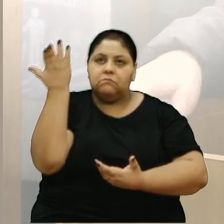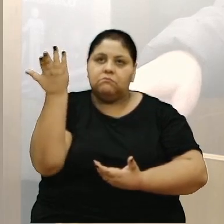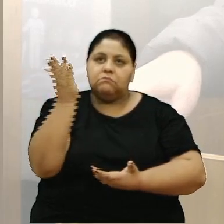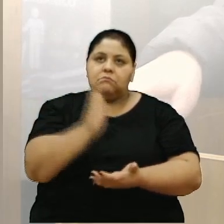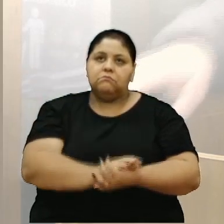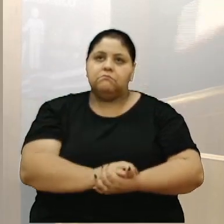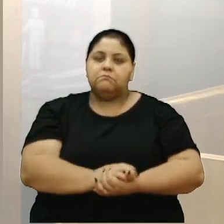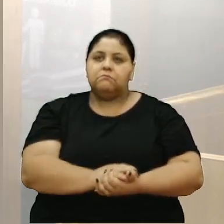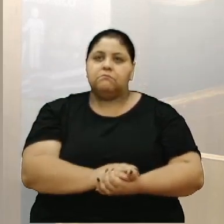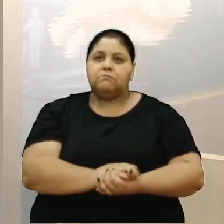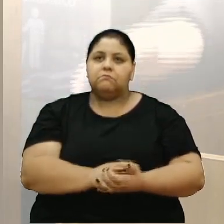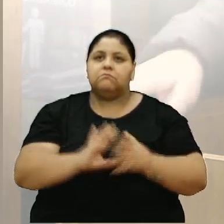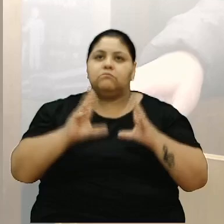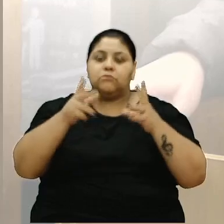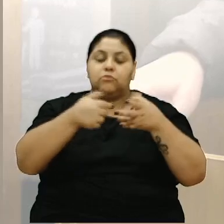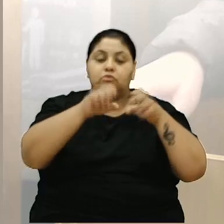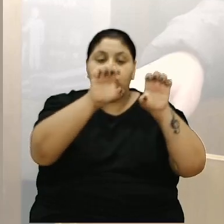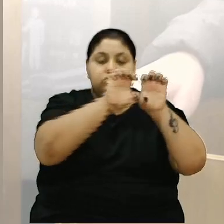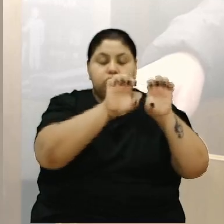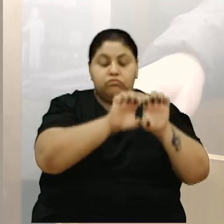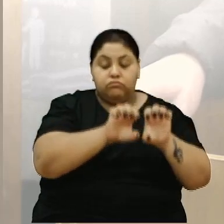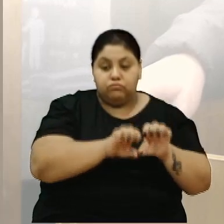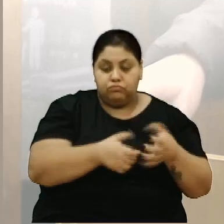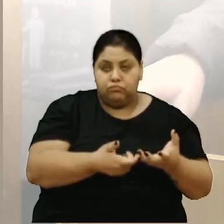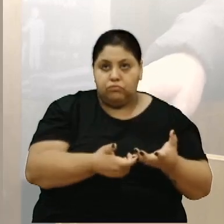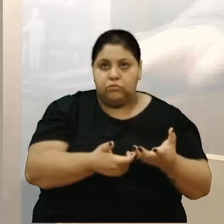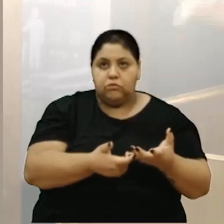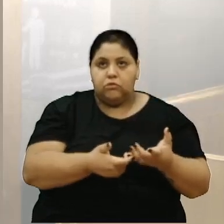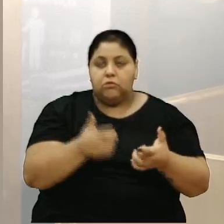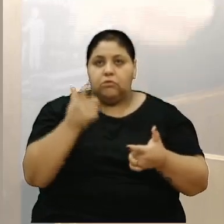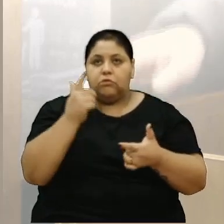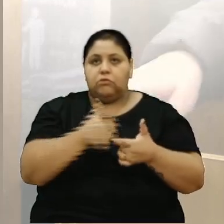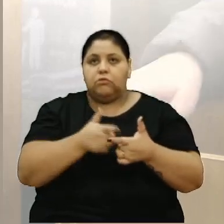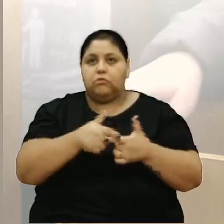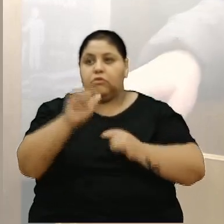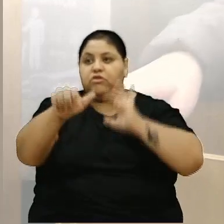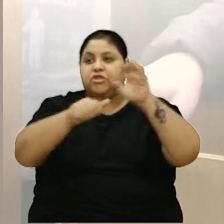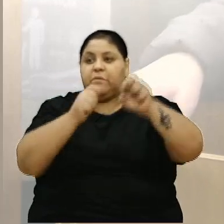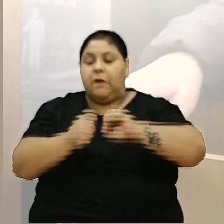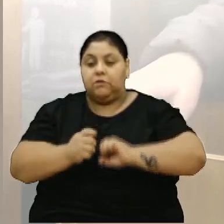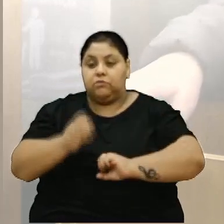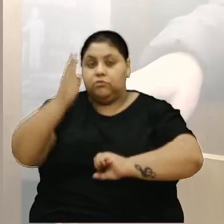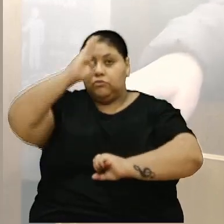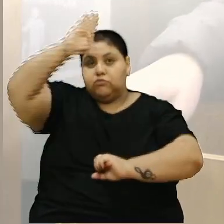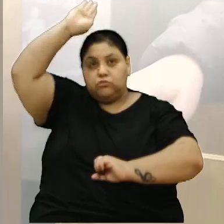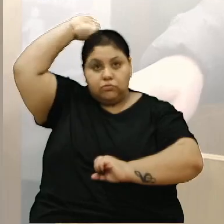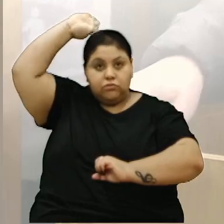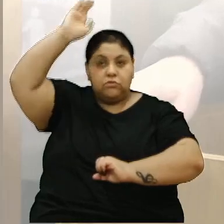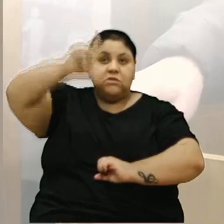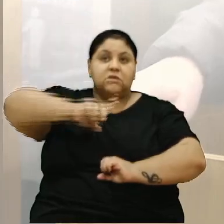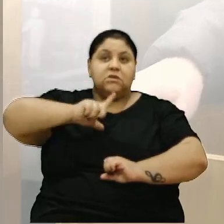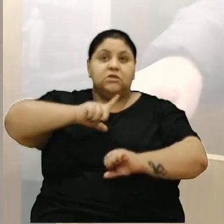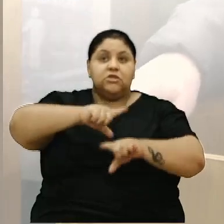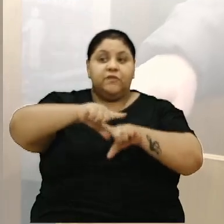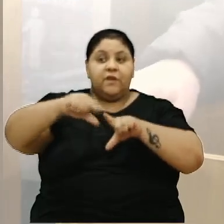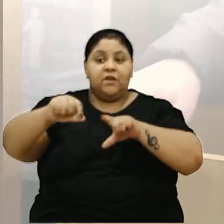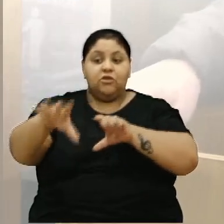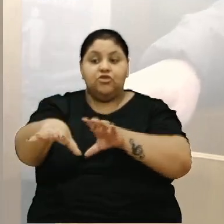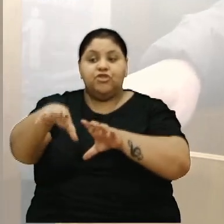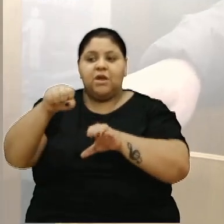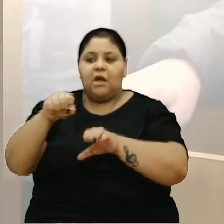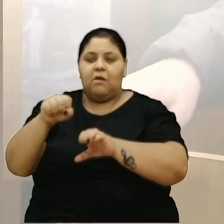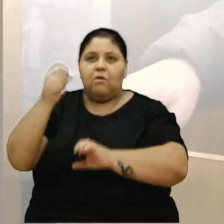Daí, toda uma estrutura ontem, porque onde estavam chamando os bombeiros em toda a cidade, os bombeiros tiveram que se deslocar para ir ali tirar o